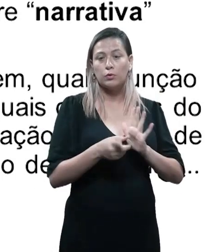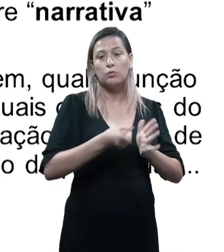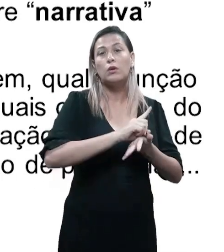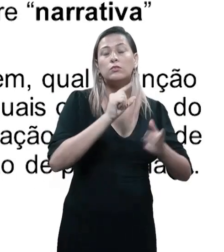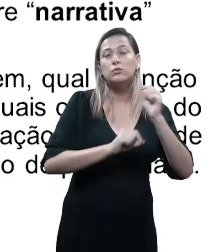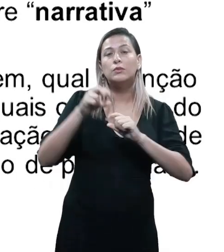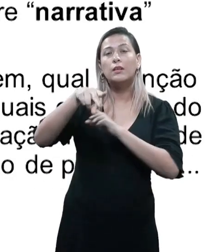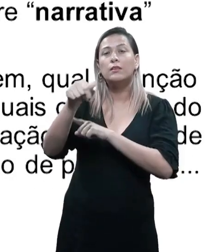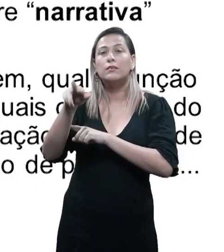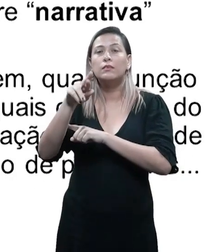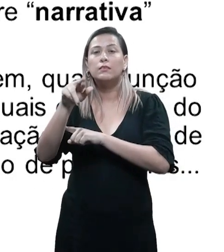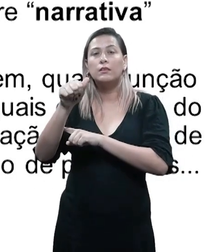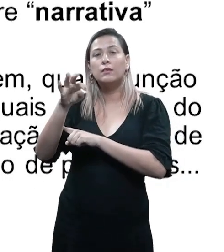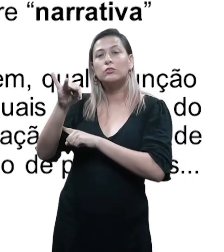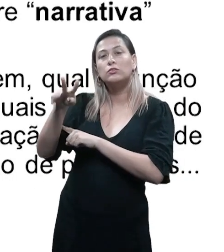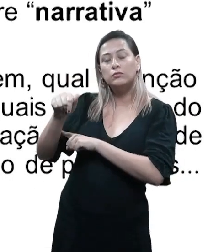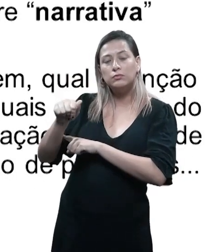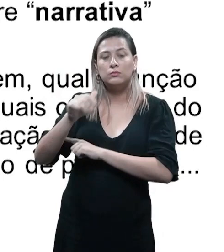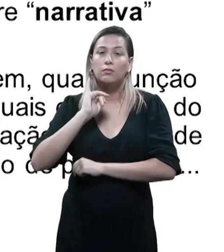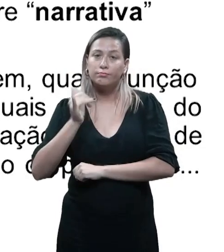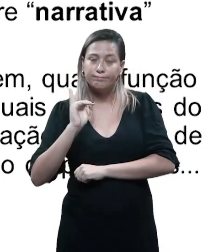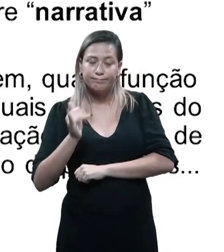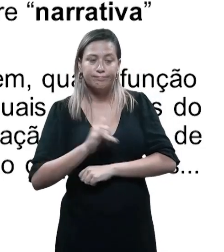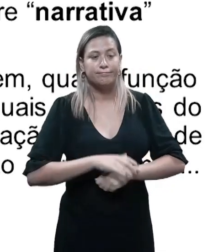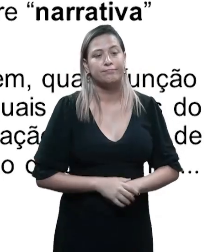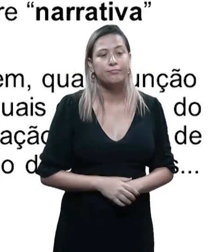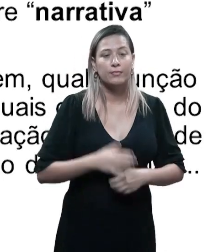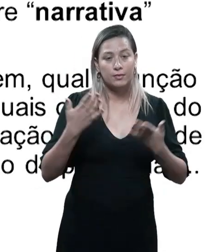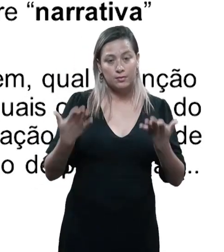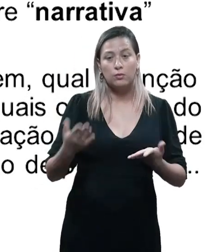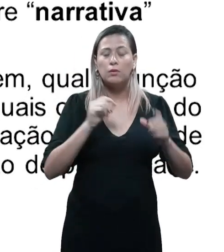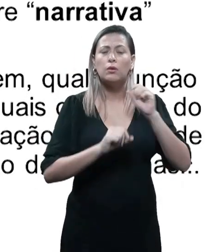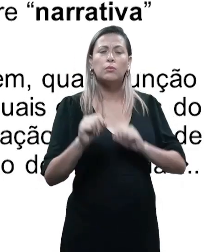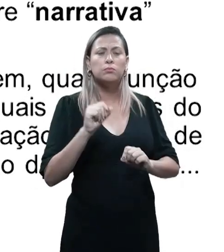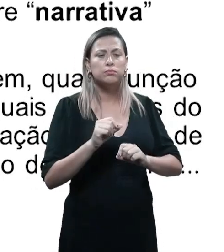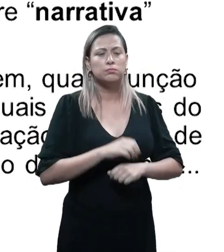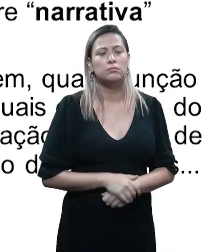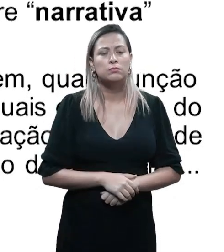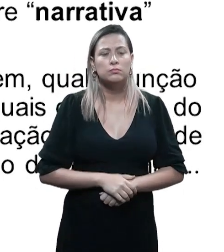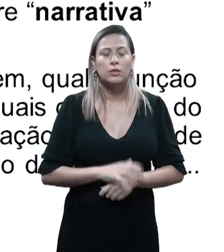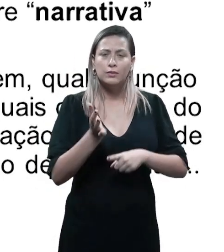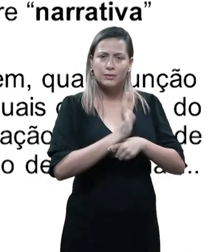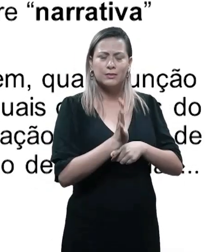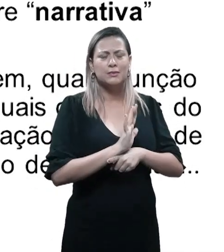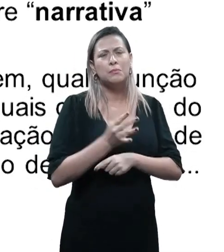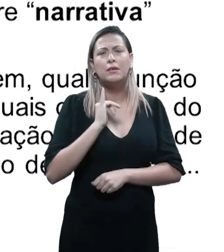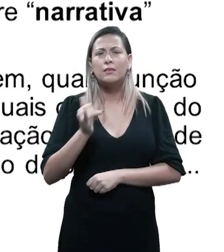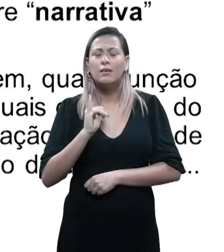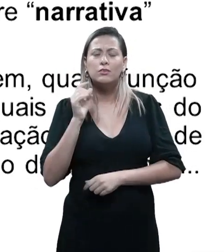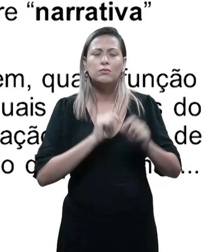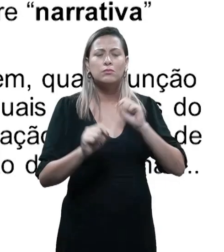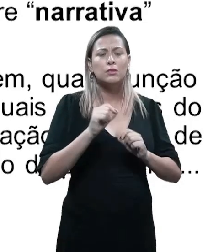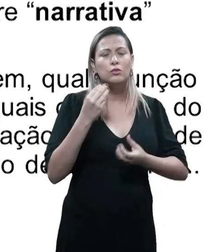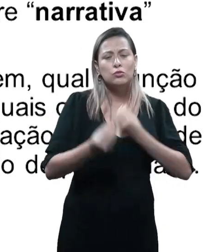pressuposto sobre narrativa. Então, isto é a narratologia. O que é o cinema narrativo? Então, como